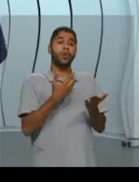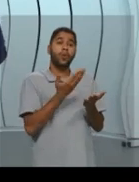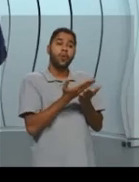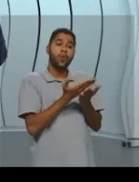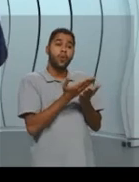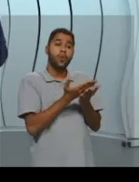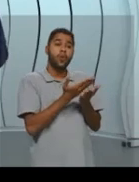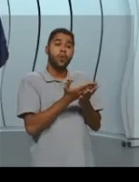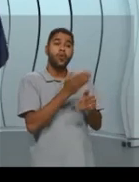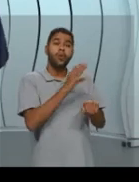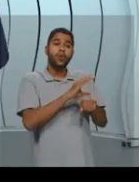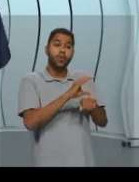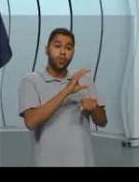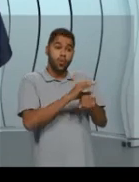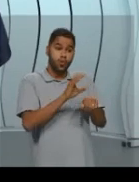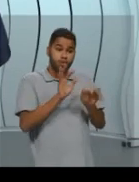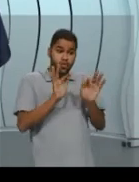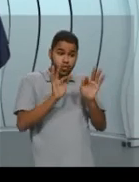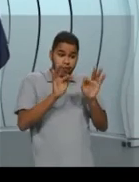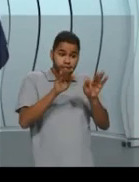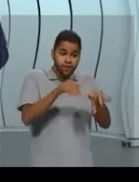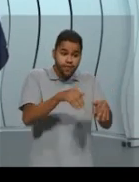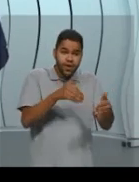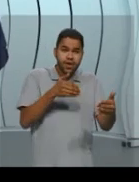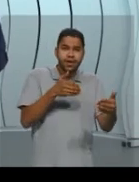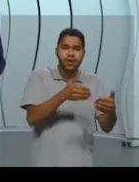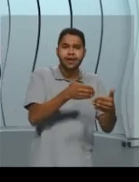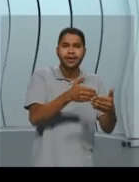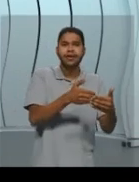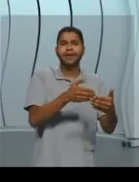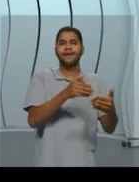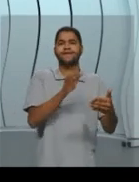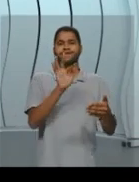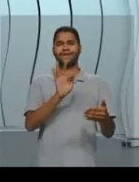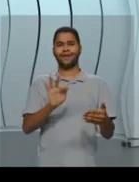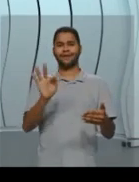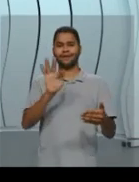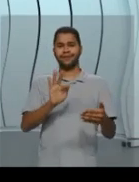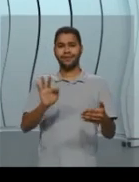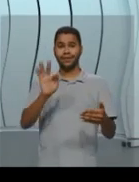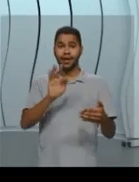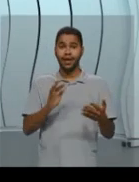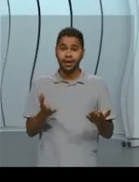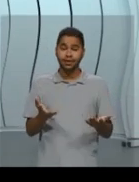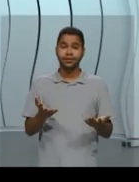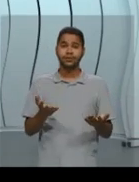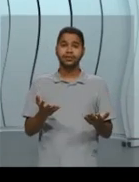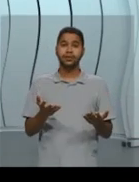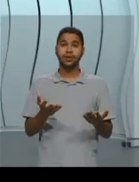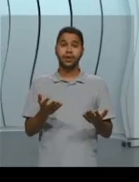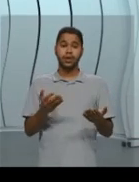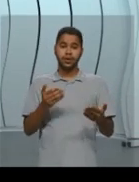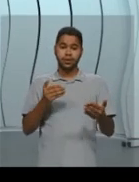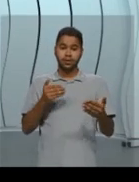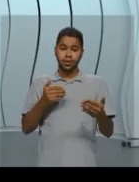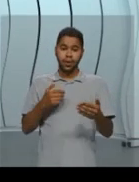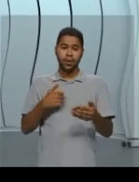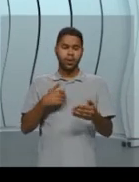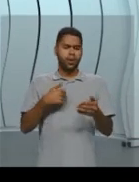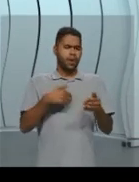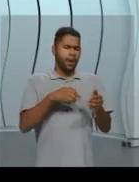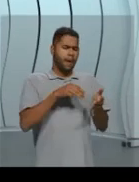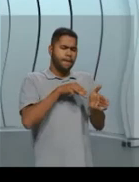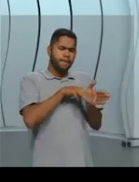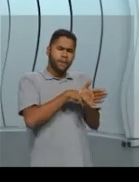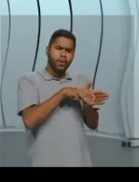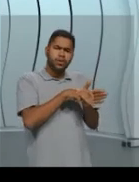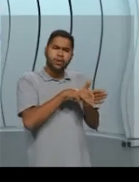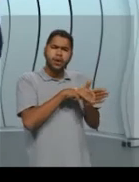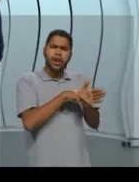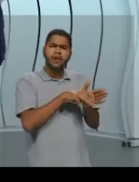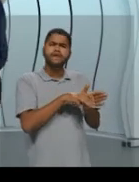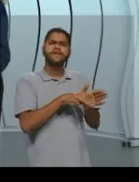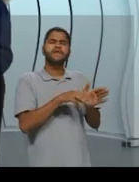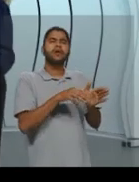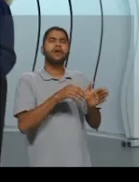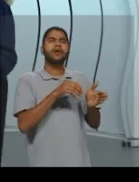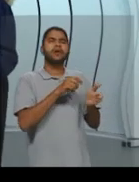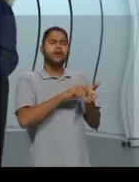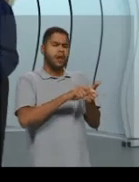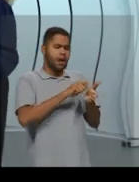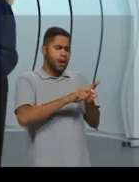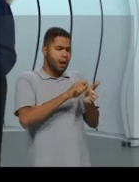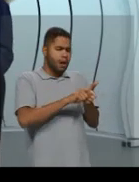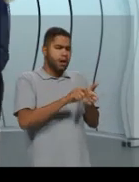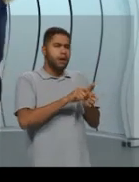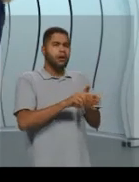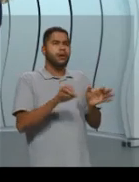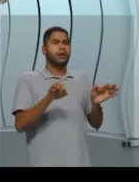um curso, né? Uma graduação. Então, se falou, finalmente acabei minha monografia, eu tenho um pressuposto aí